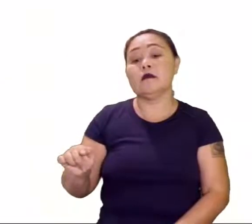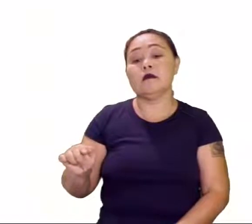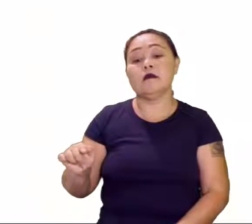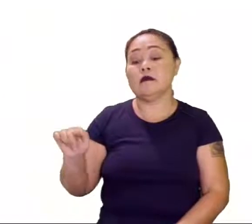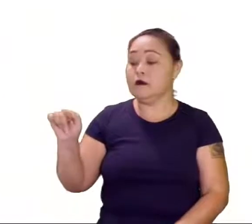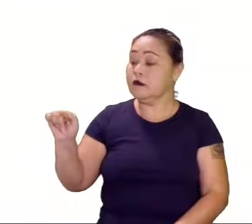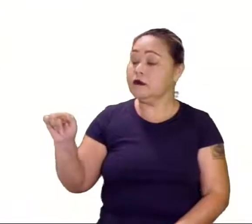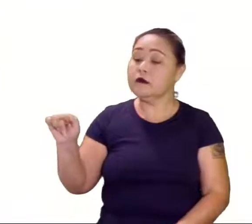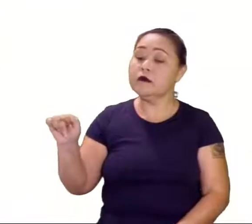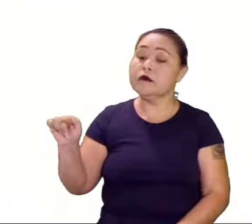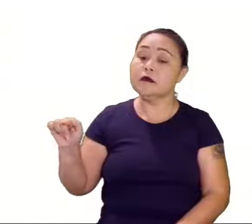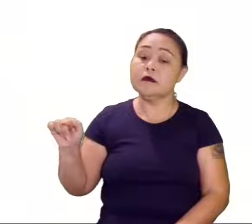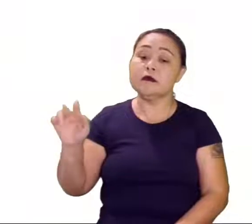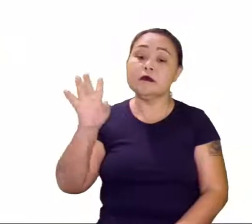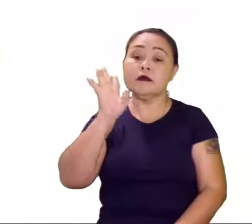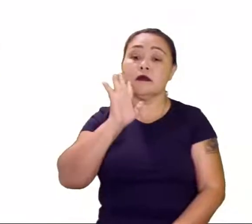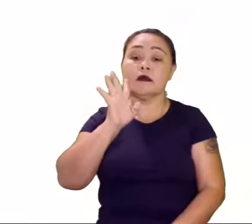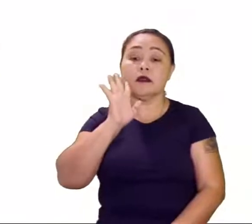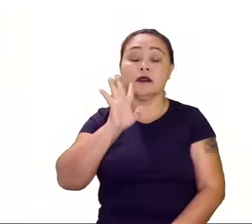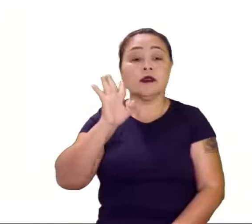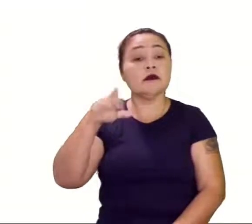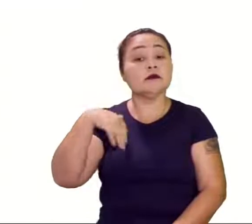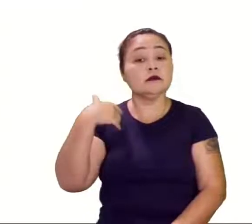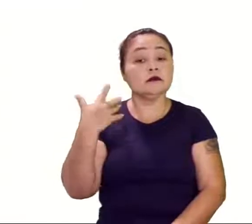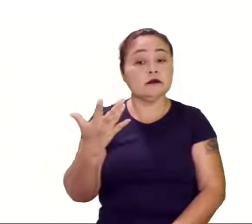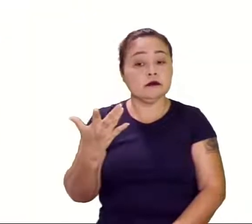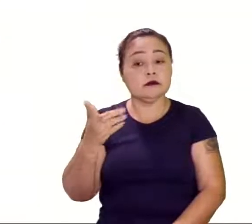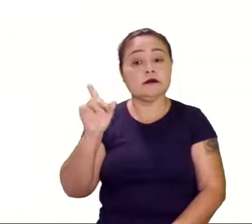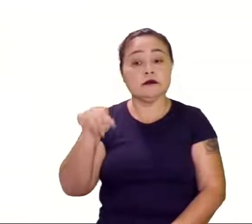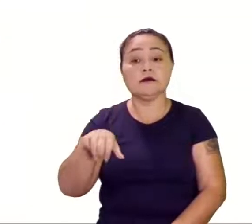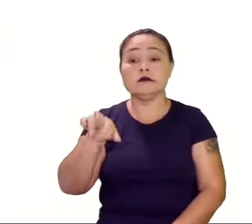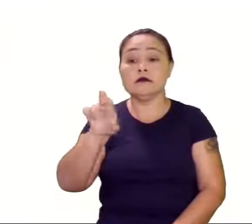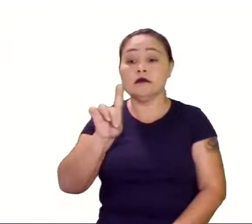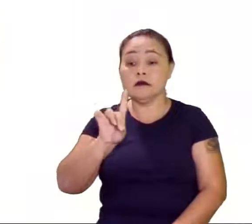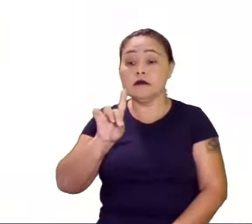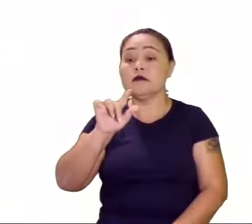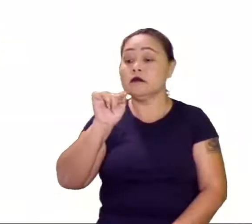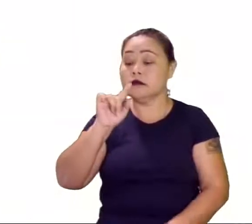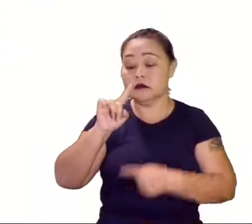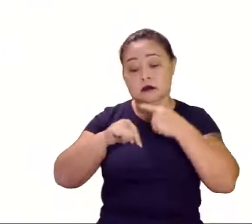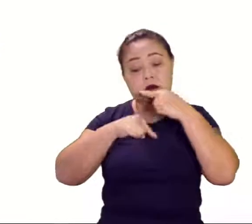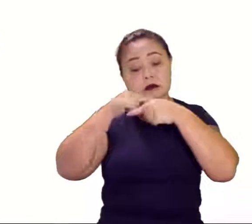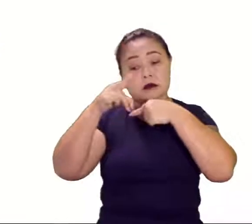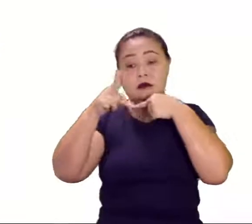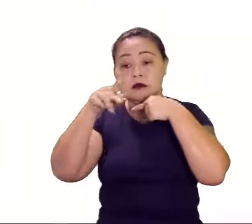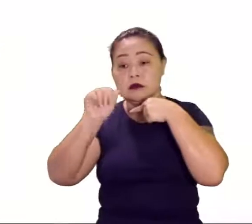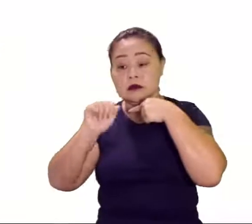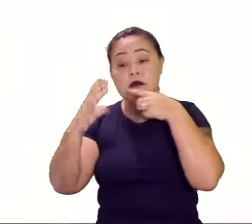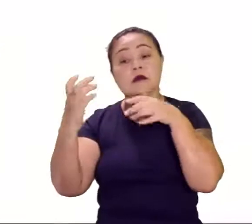7. 7. Legal. E aí, então, se a minha razão é 7, é uma progressão aritmética, eu vou sempre